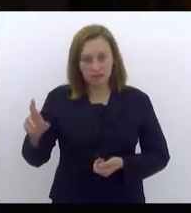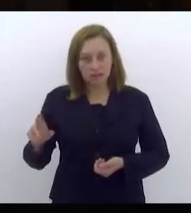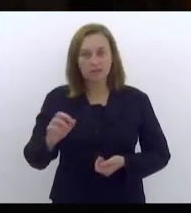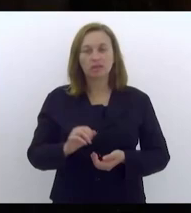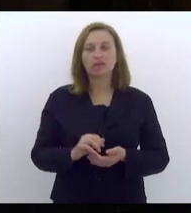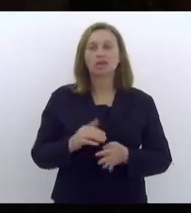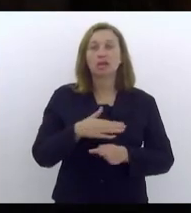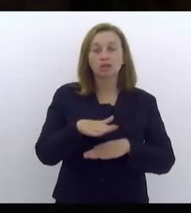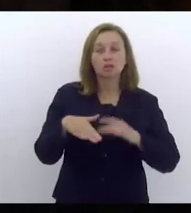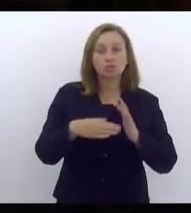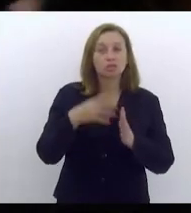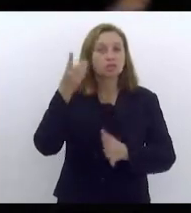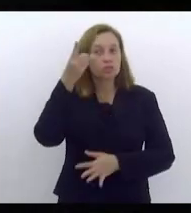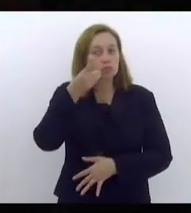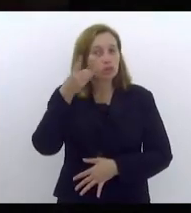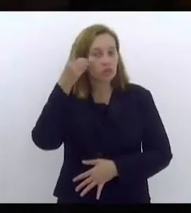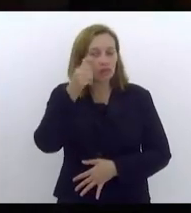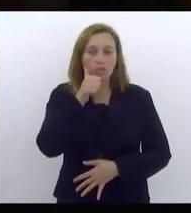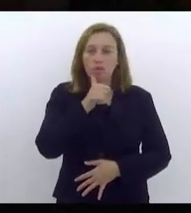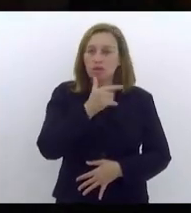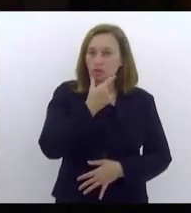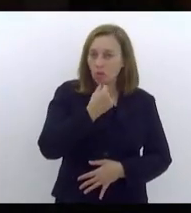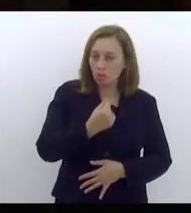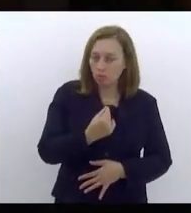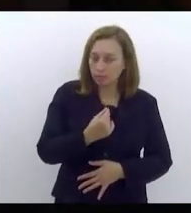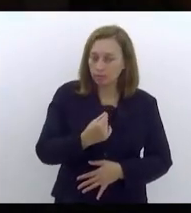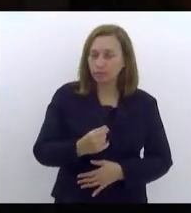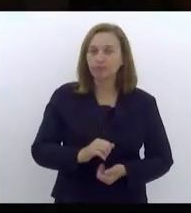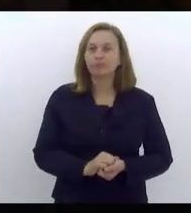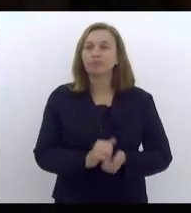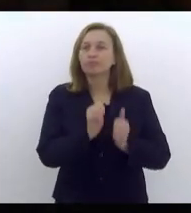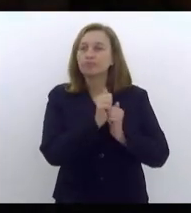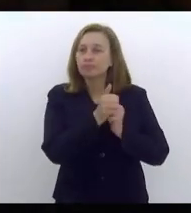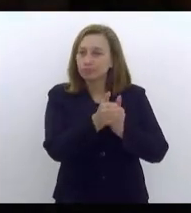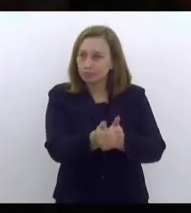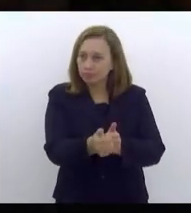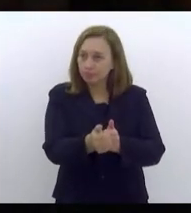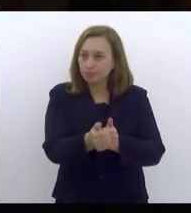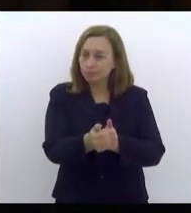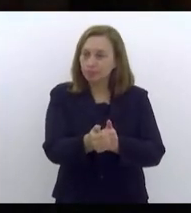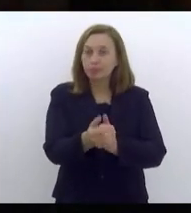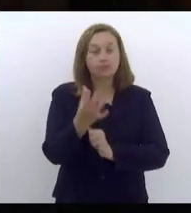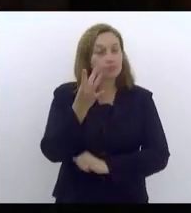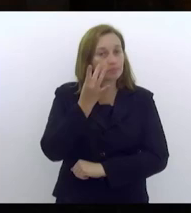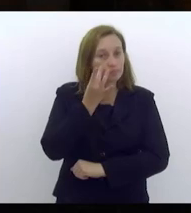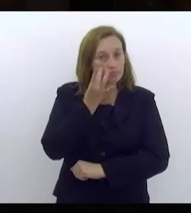senhoras e senhores deputados que nos acompanham